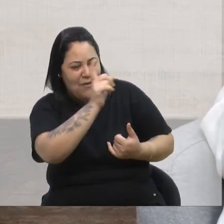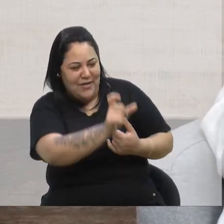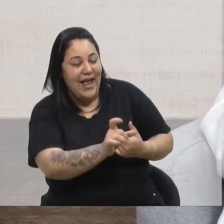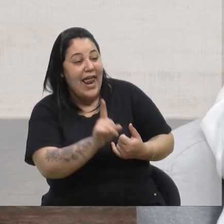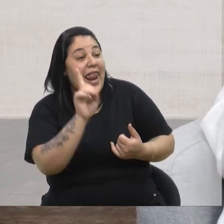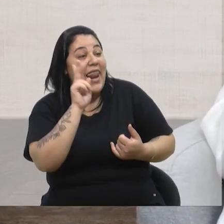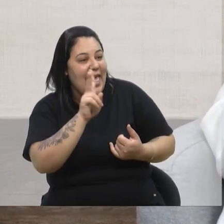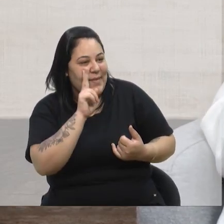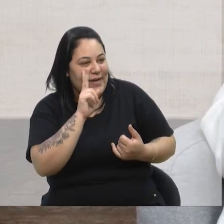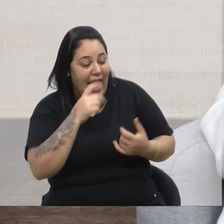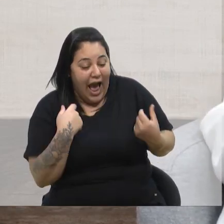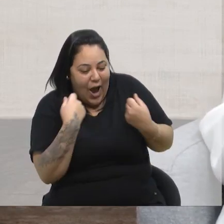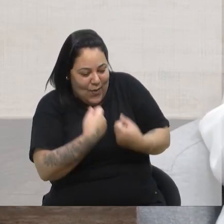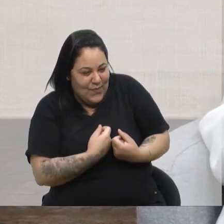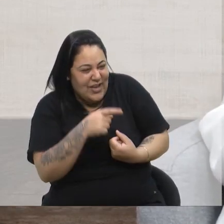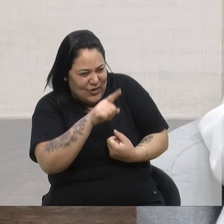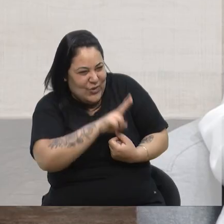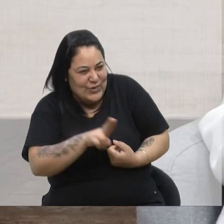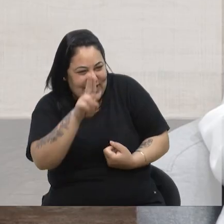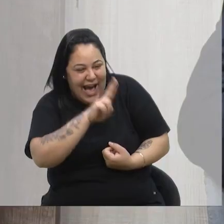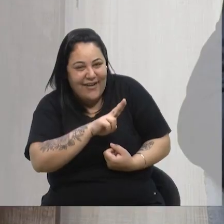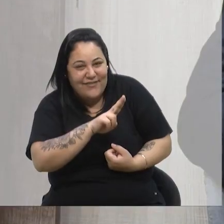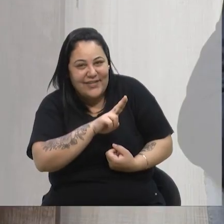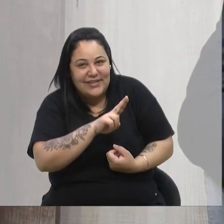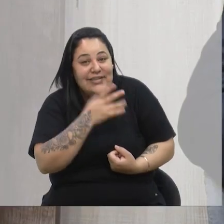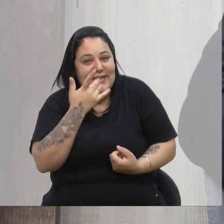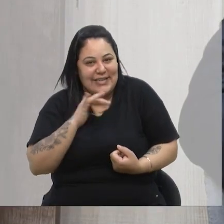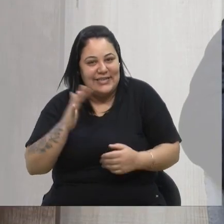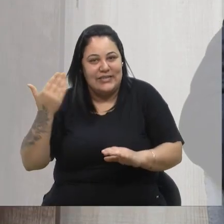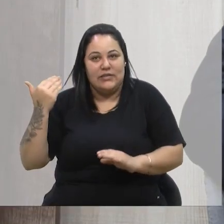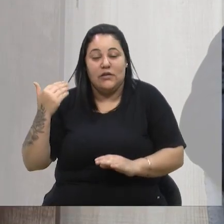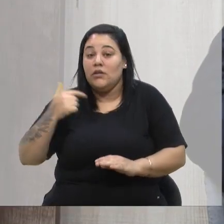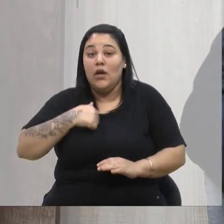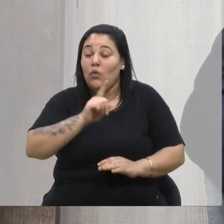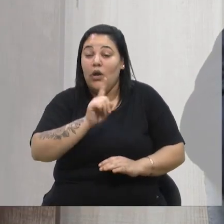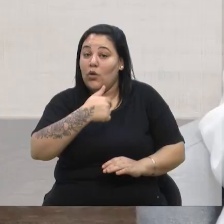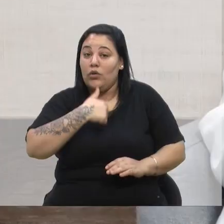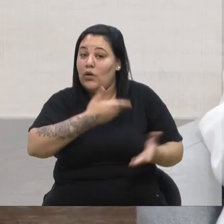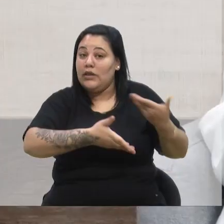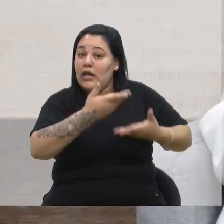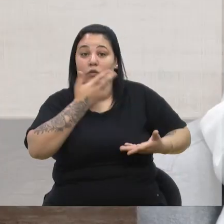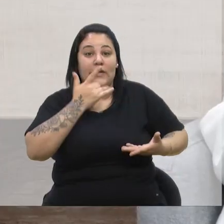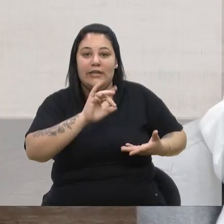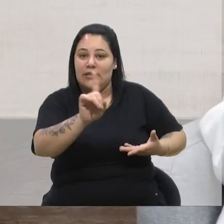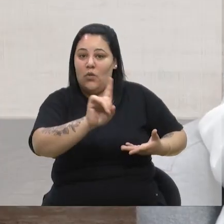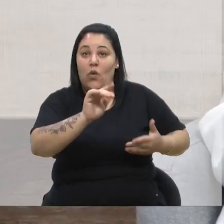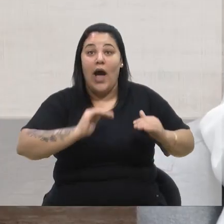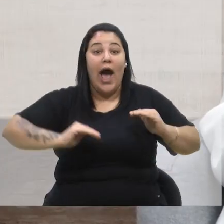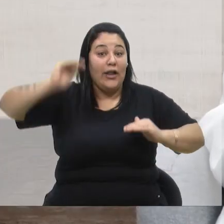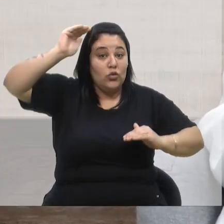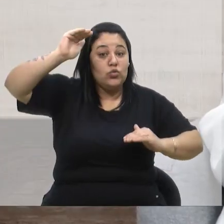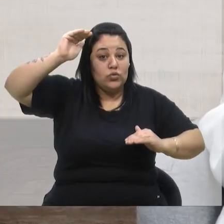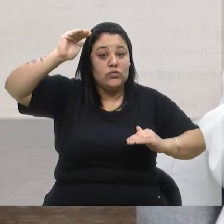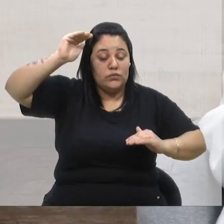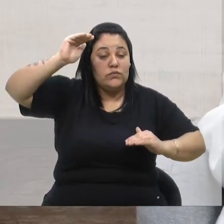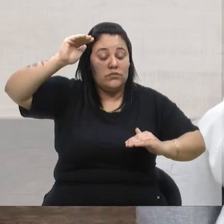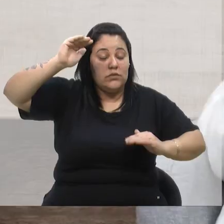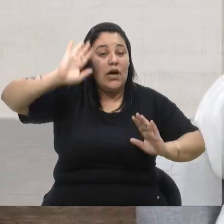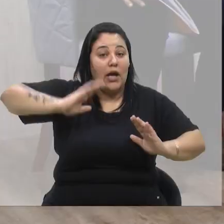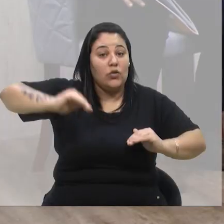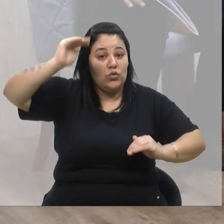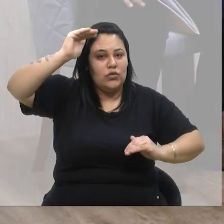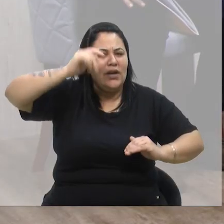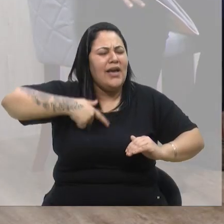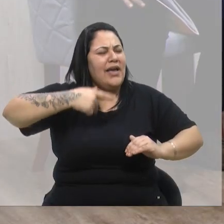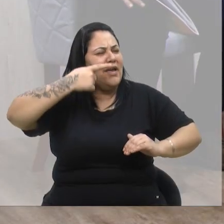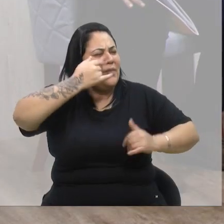tu era pequeno? Isso com pacientes necessariamente crianças ou também adultos? Não, eu não atendo criança. Adultos. Com pacientes adultos, né?